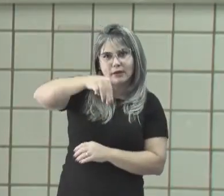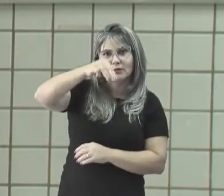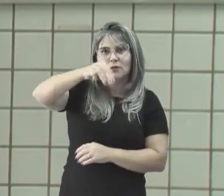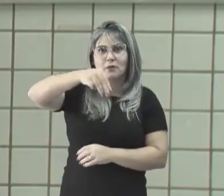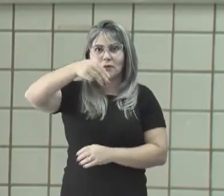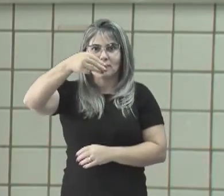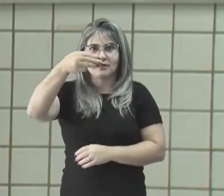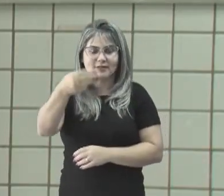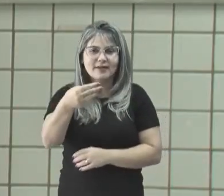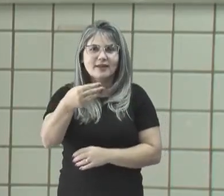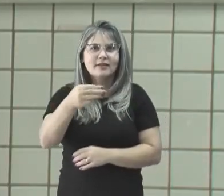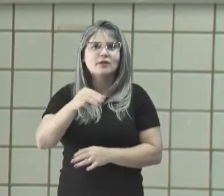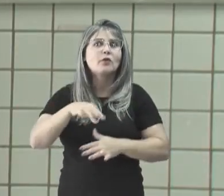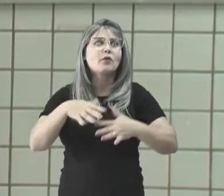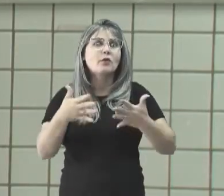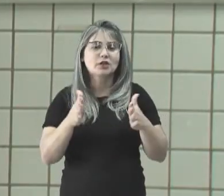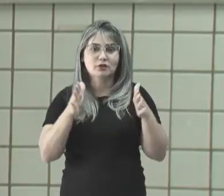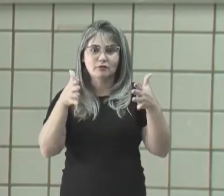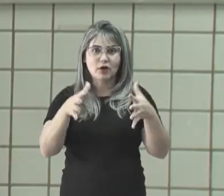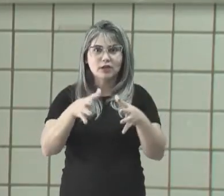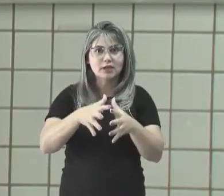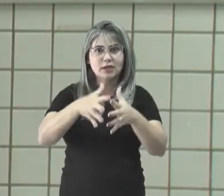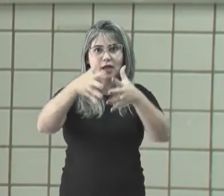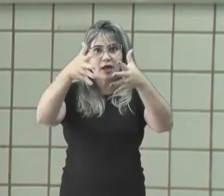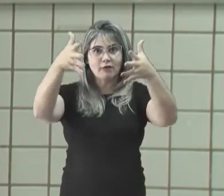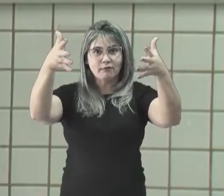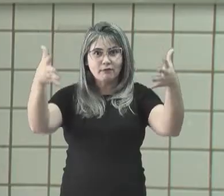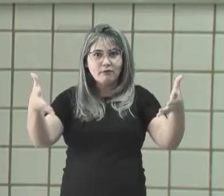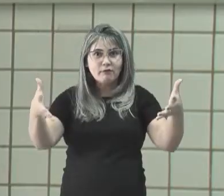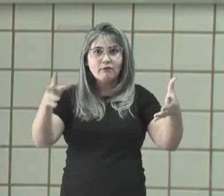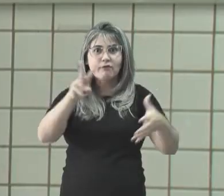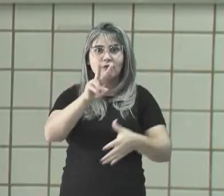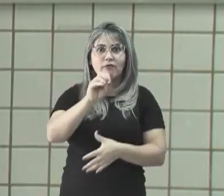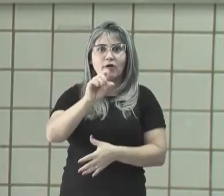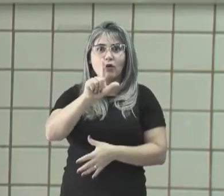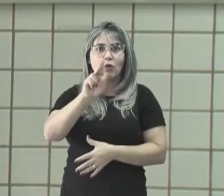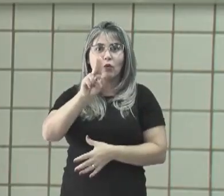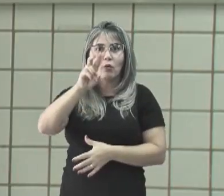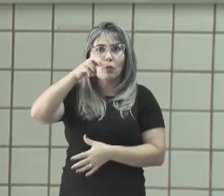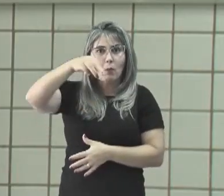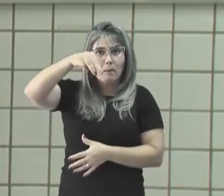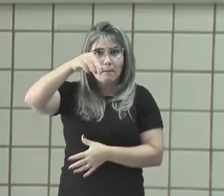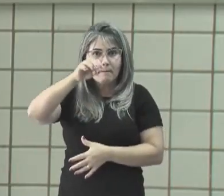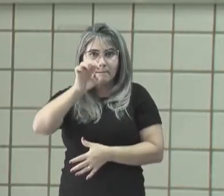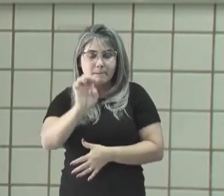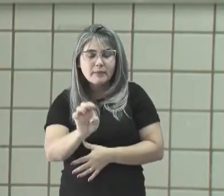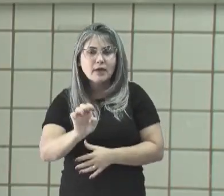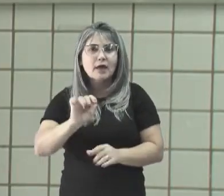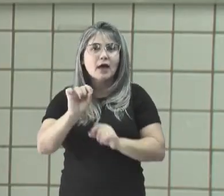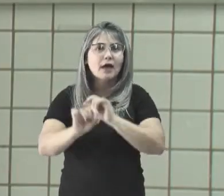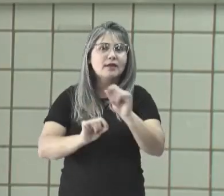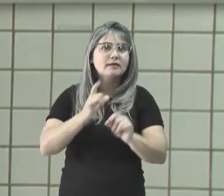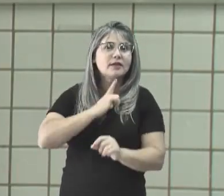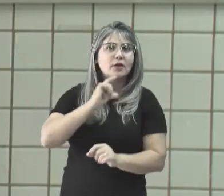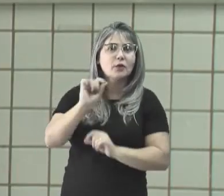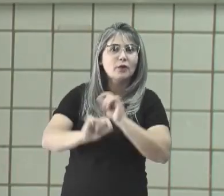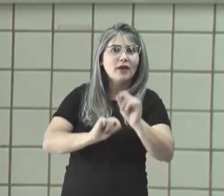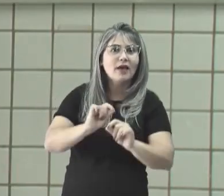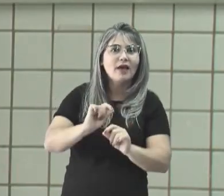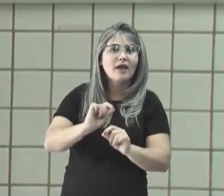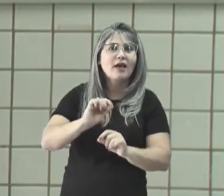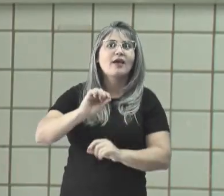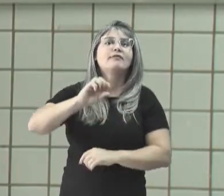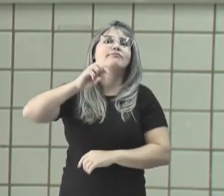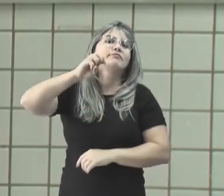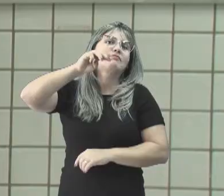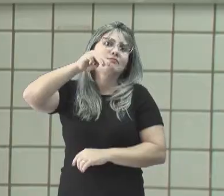gente fala de volume de um sólido, aí a gente tem como unidade fundamental o metro